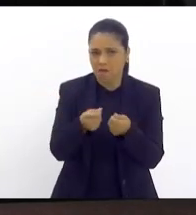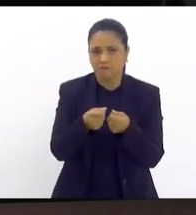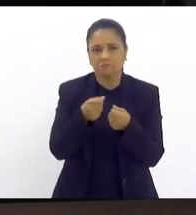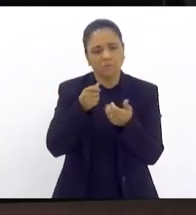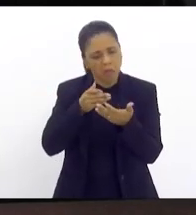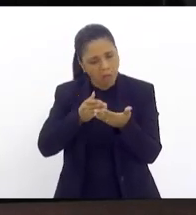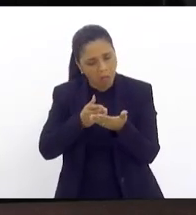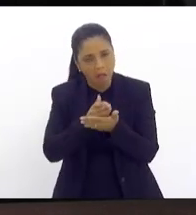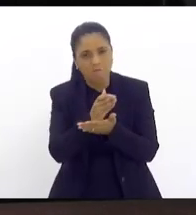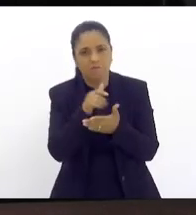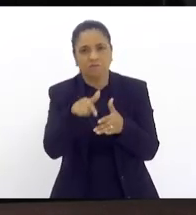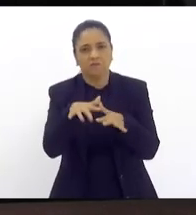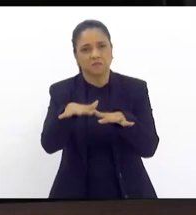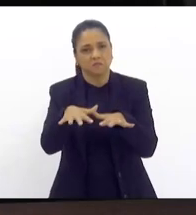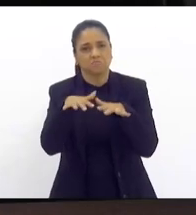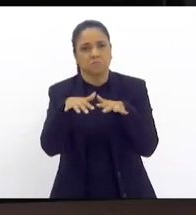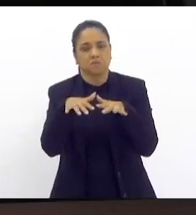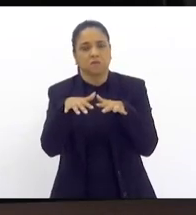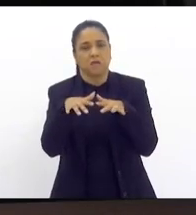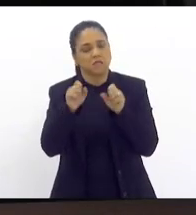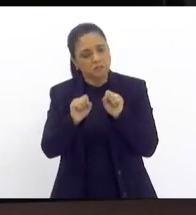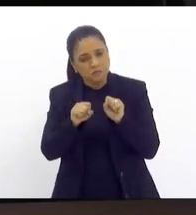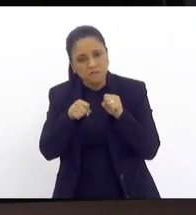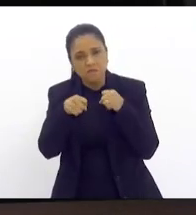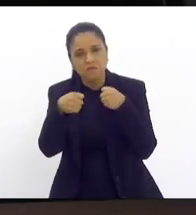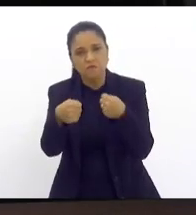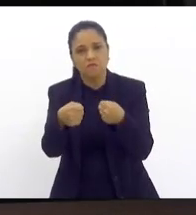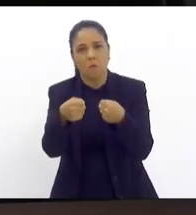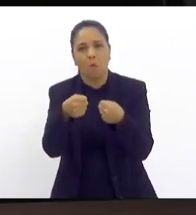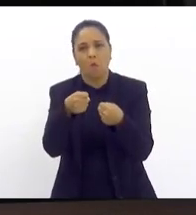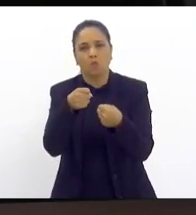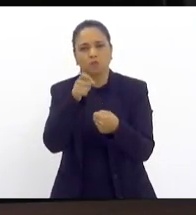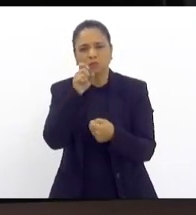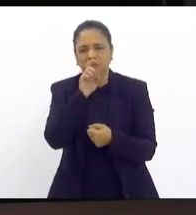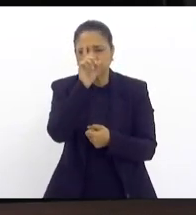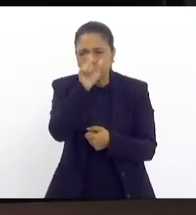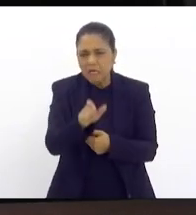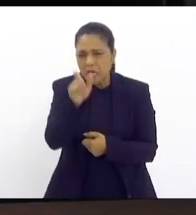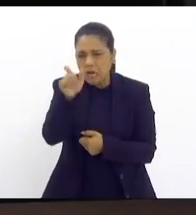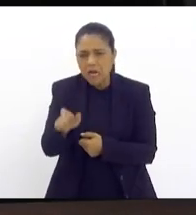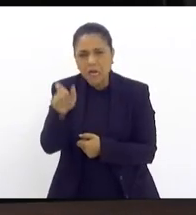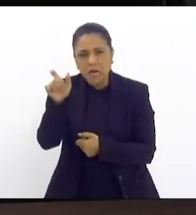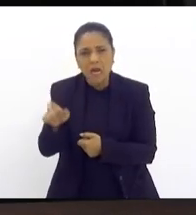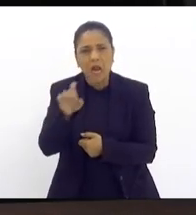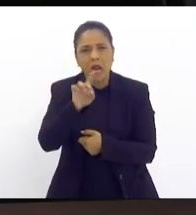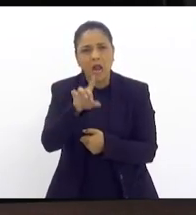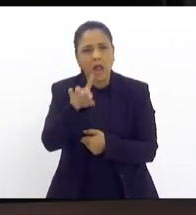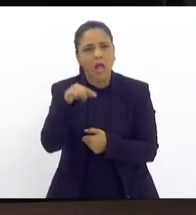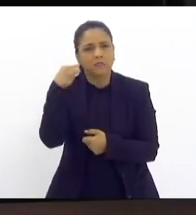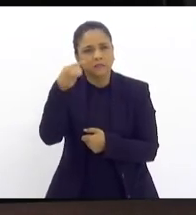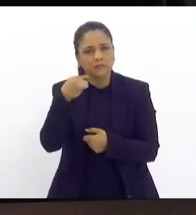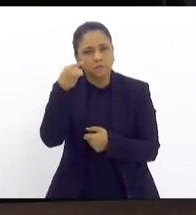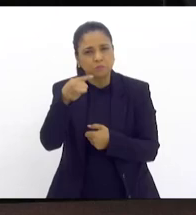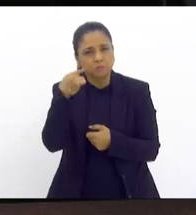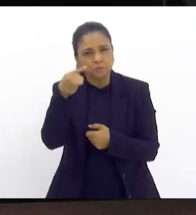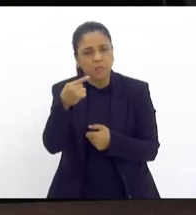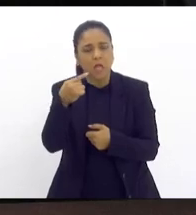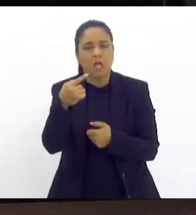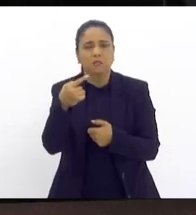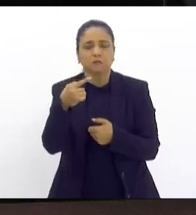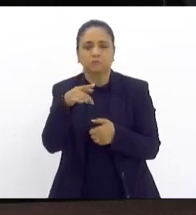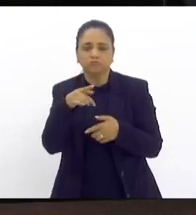plennar no plenário esforço de cada companheiro e companheira que tá aqui buscando o melhor para sua